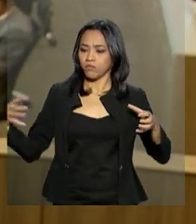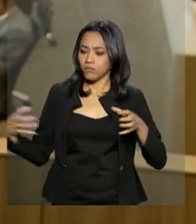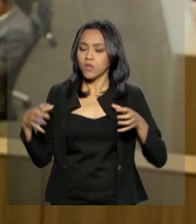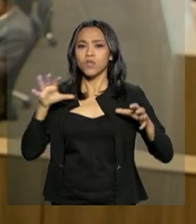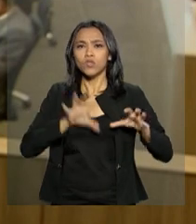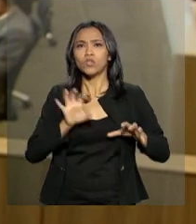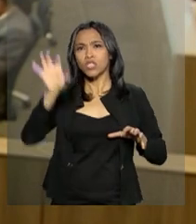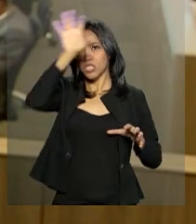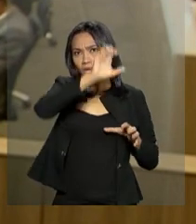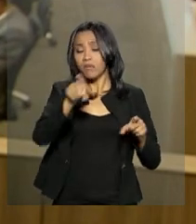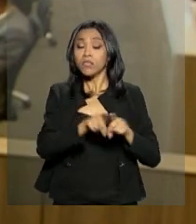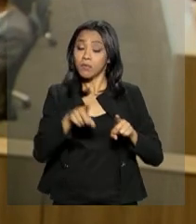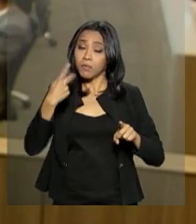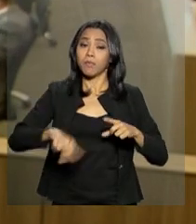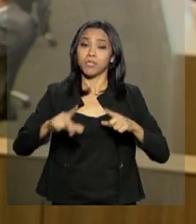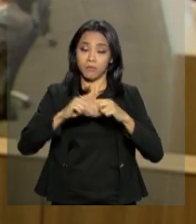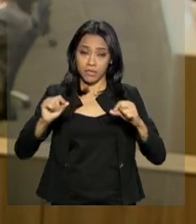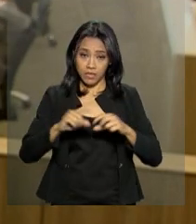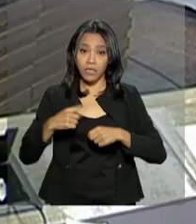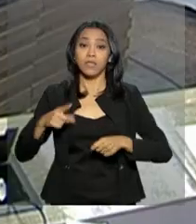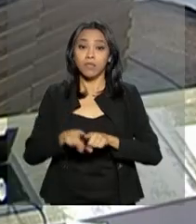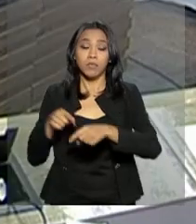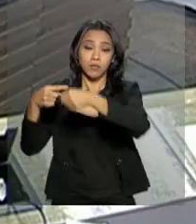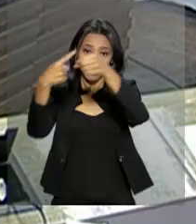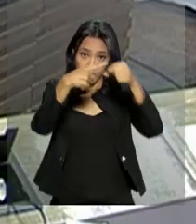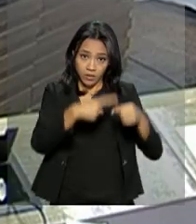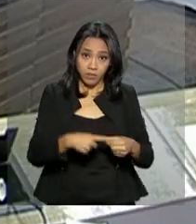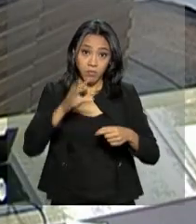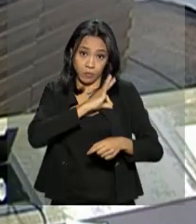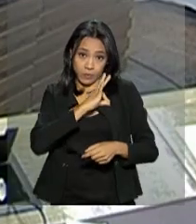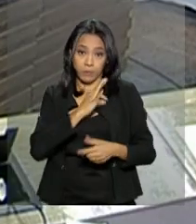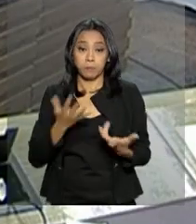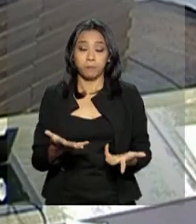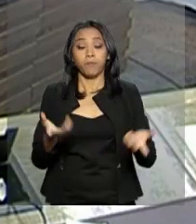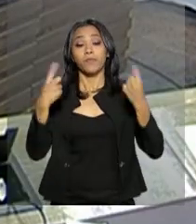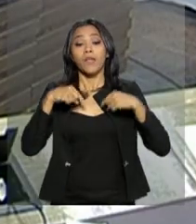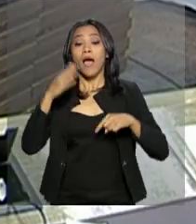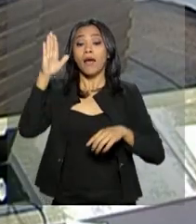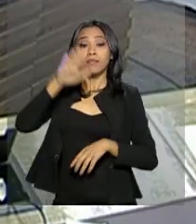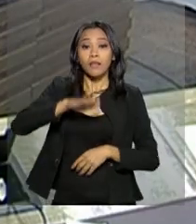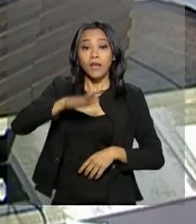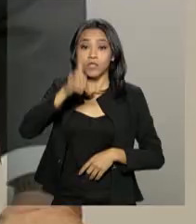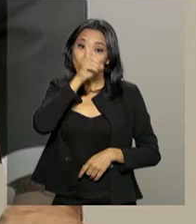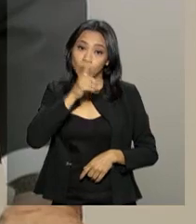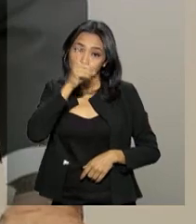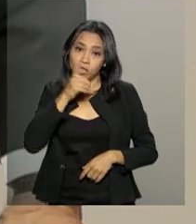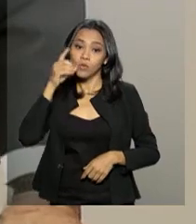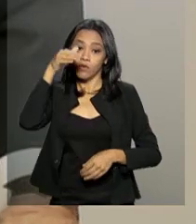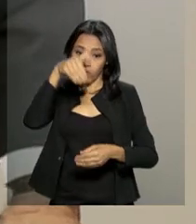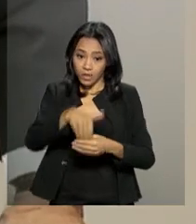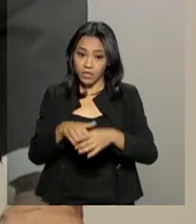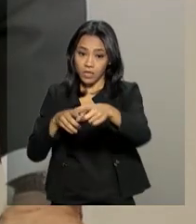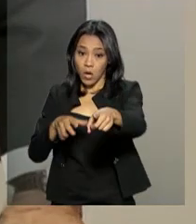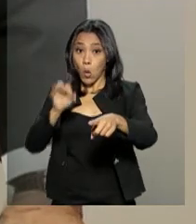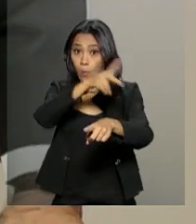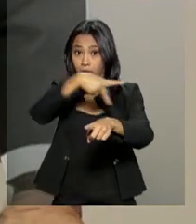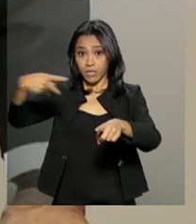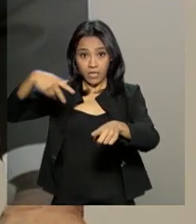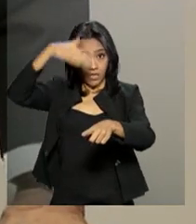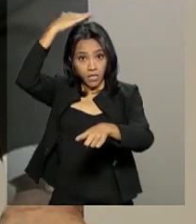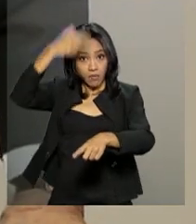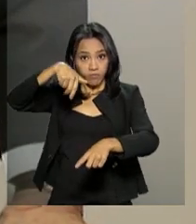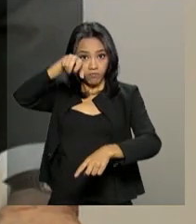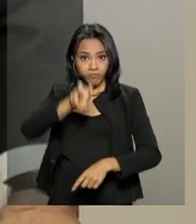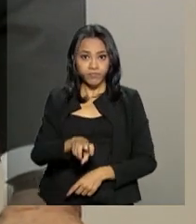estados e do distrito federal e dos municípios na tarde deste domingo ainda durante a votação o presidente michel temer esteve